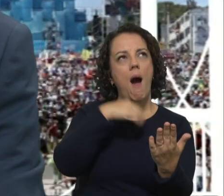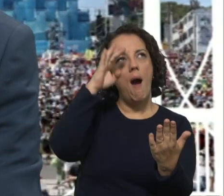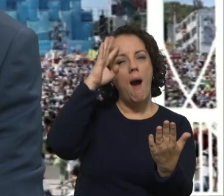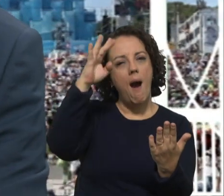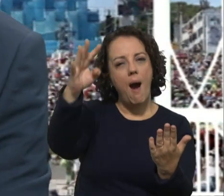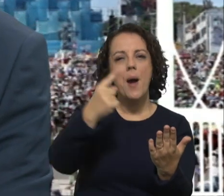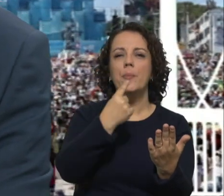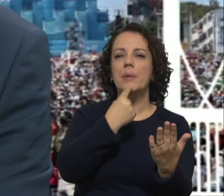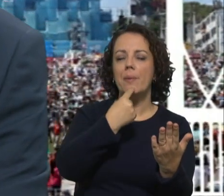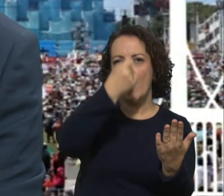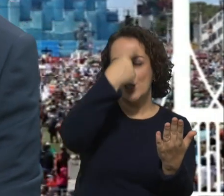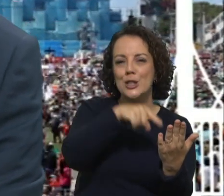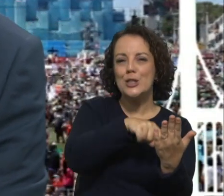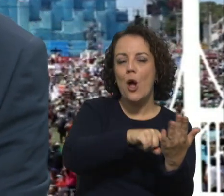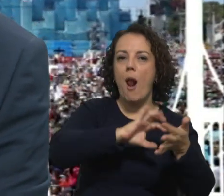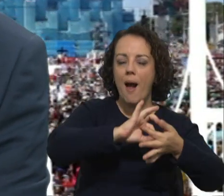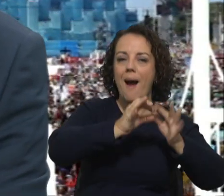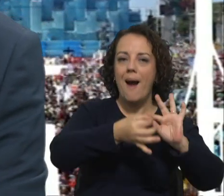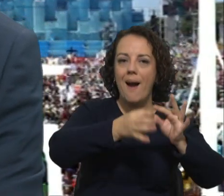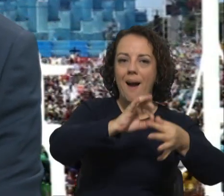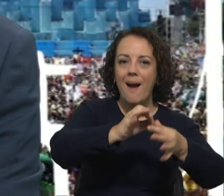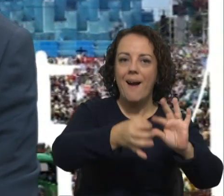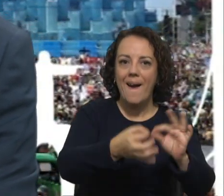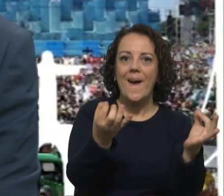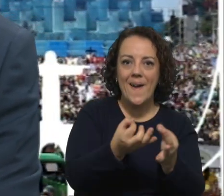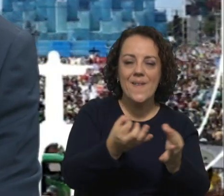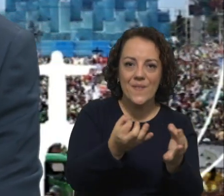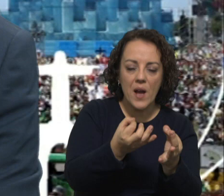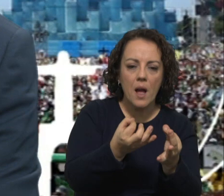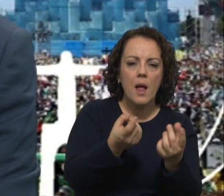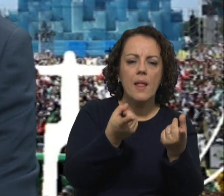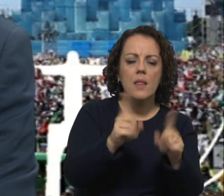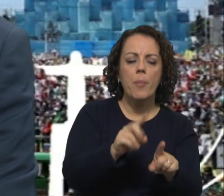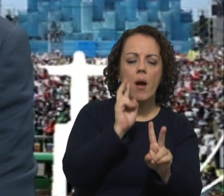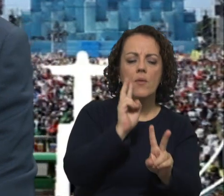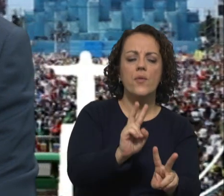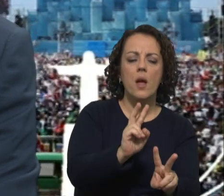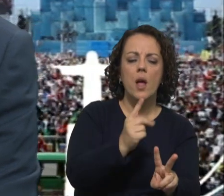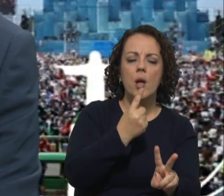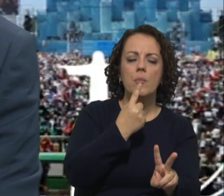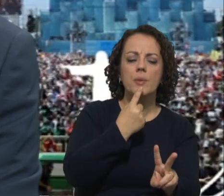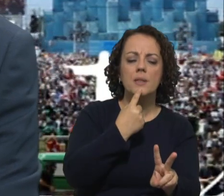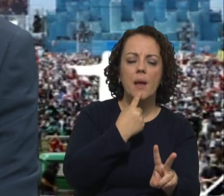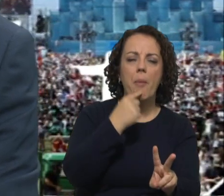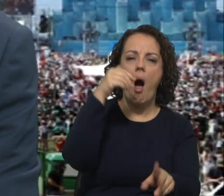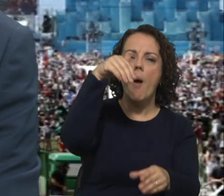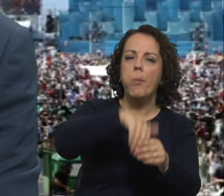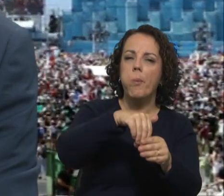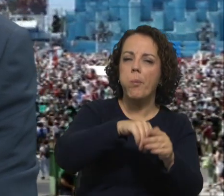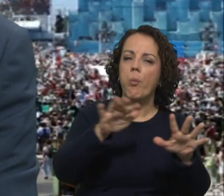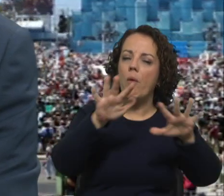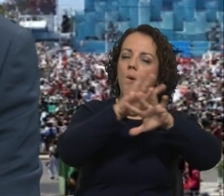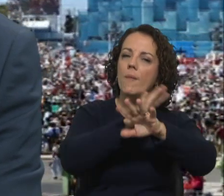com a trama e depois ao mesmo tempo... consegue perceber ali que há ali uma centelha divina em tudo isto, há ali uma